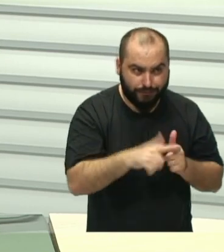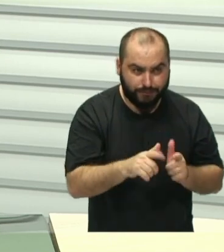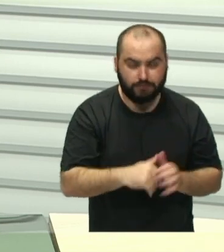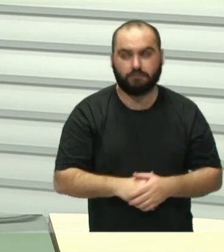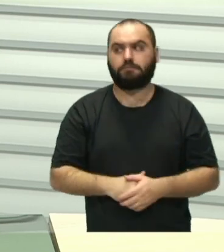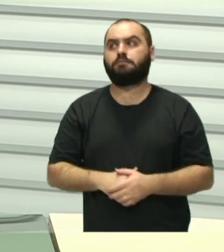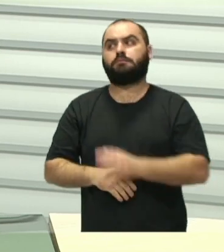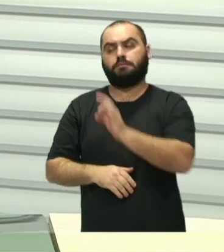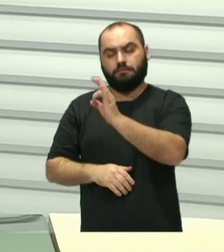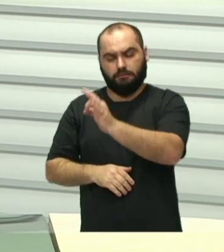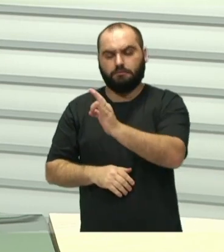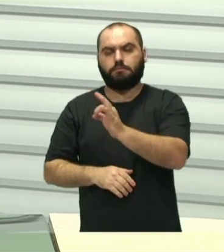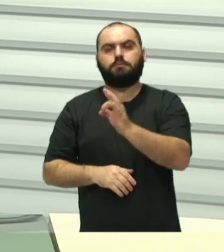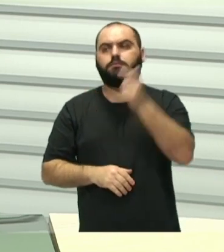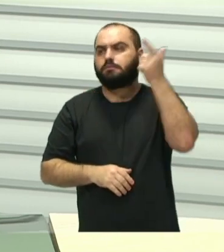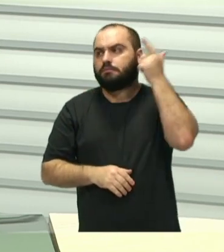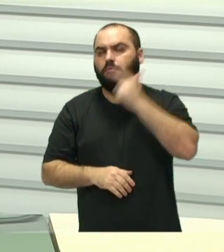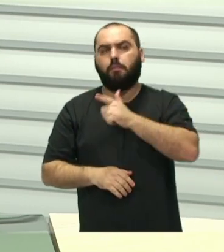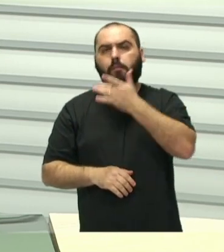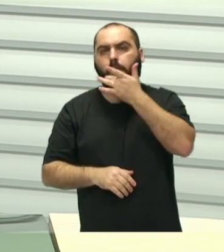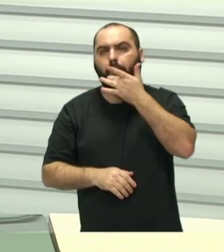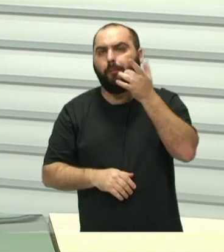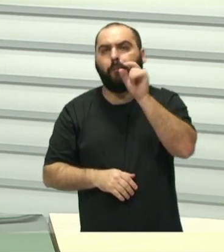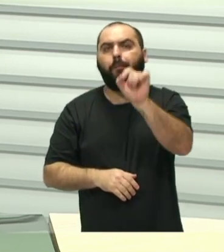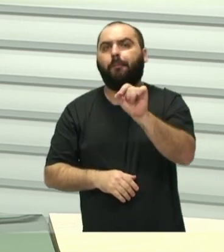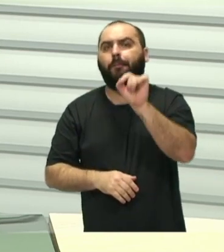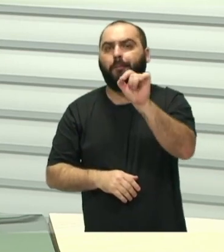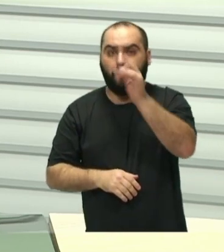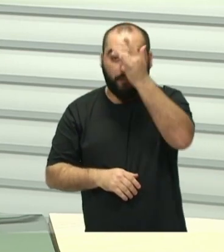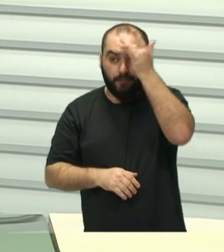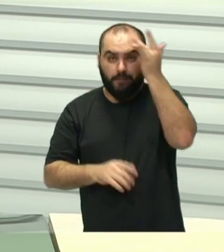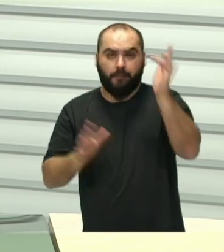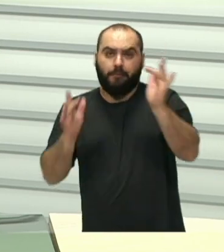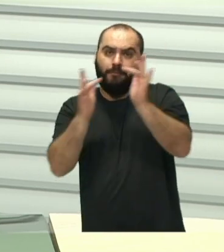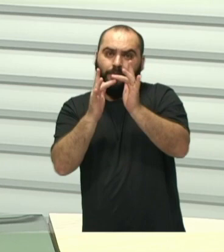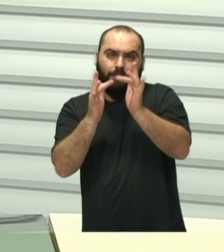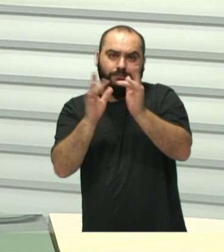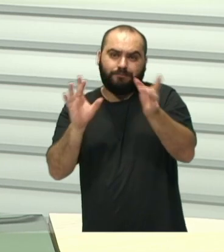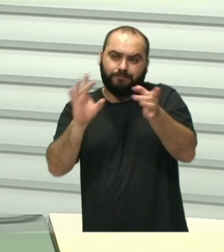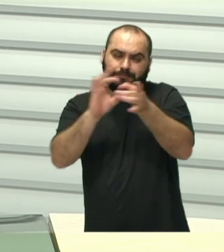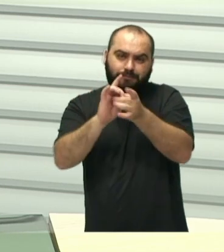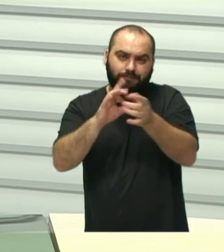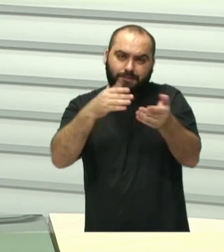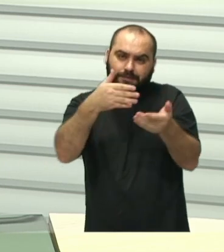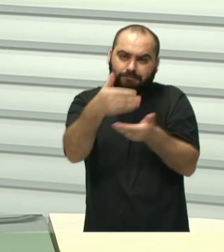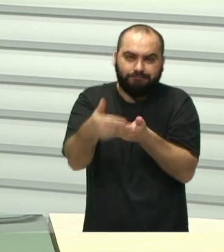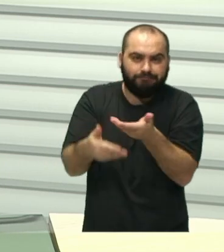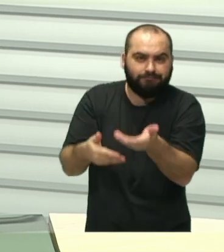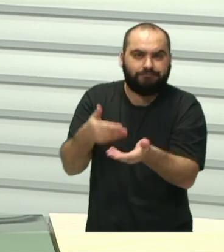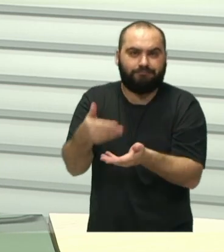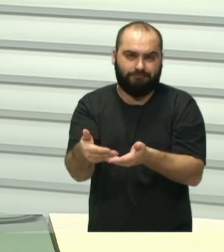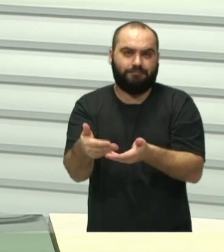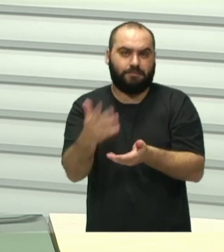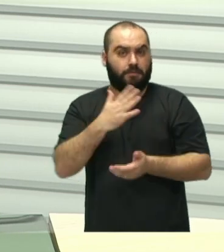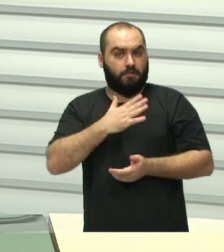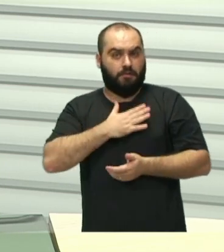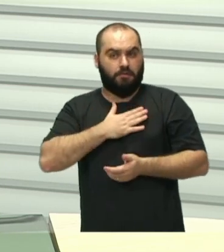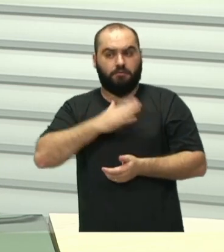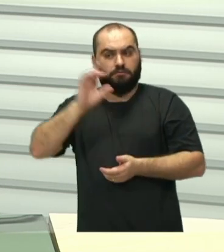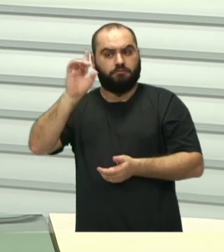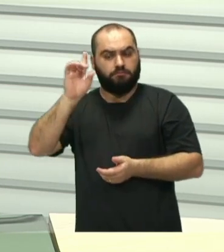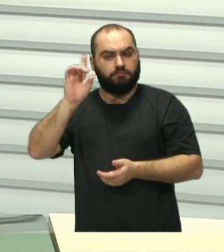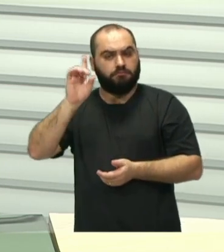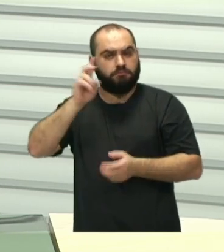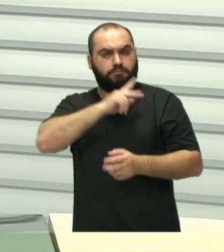Júnior facilita a pro cidadão interaja né E se eu mando as coisas que a gente busca na atual direção da casa atual